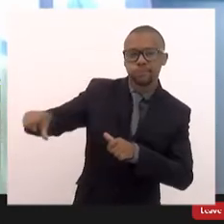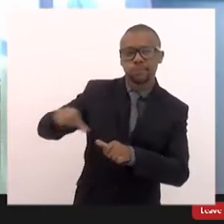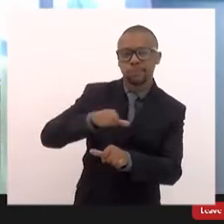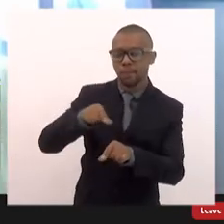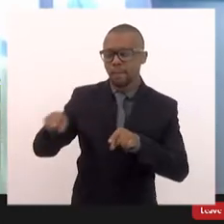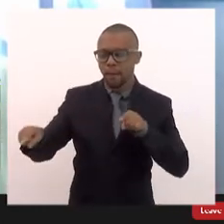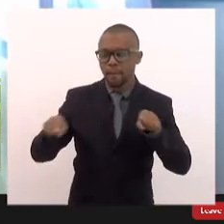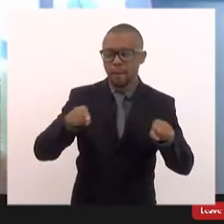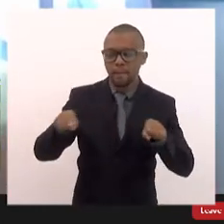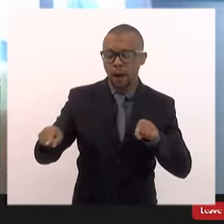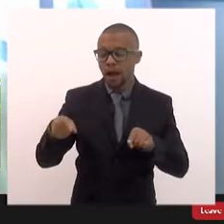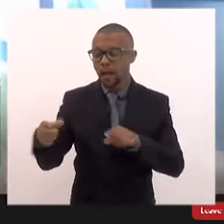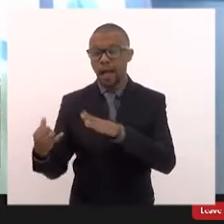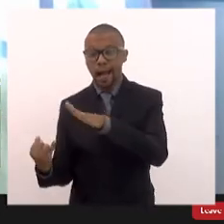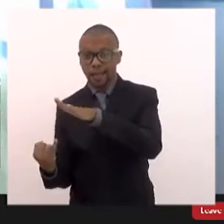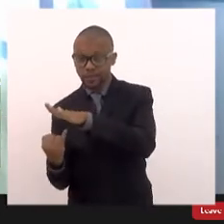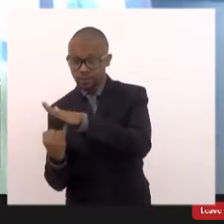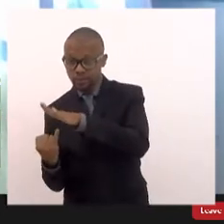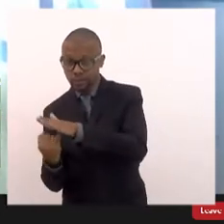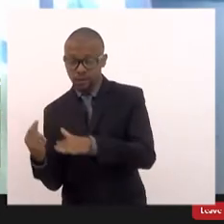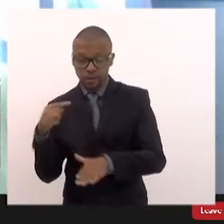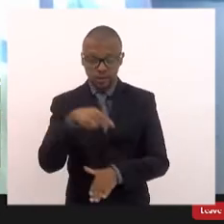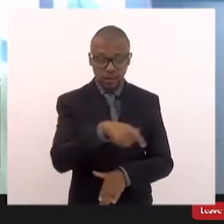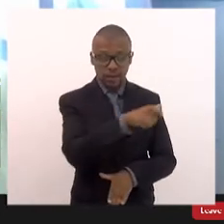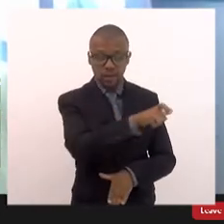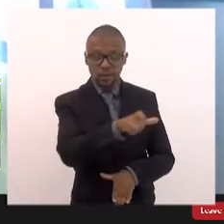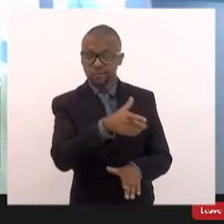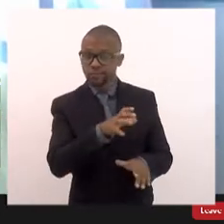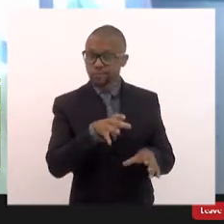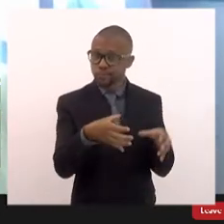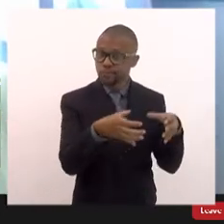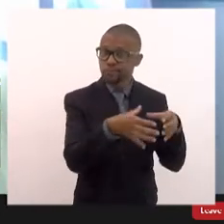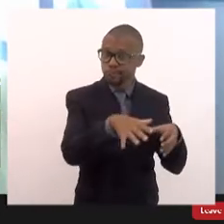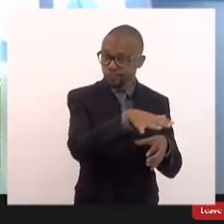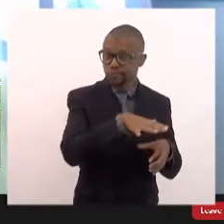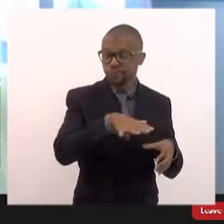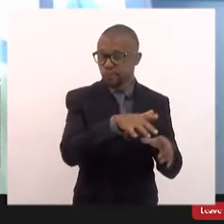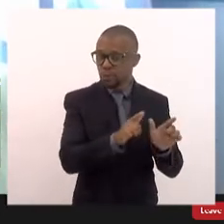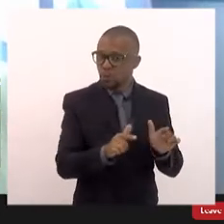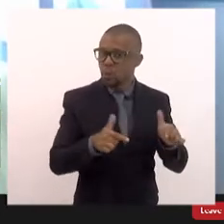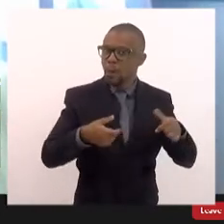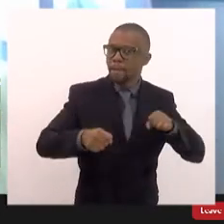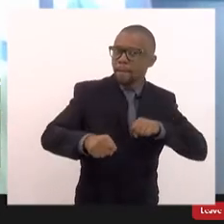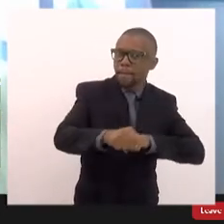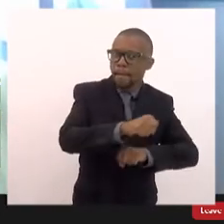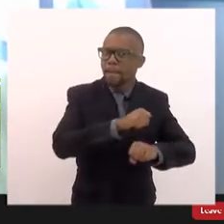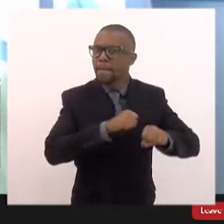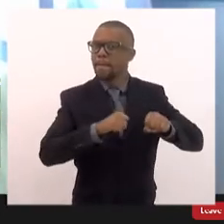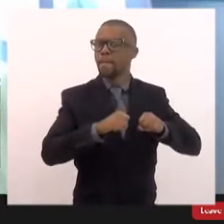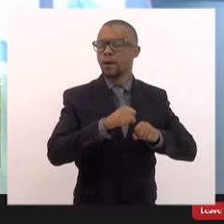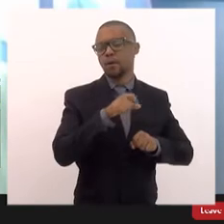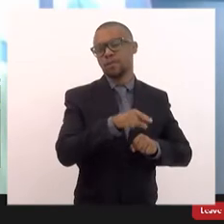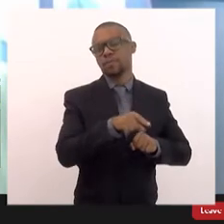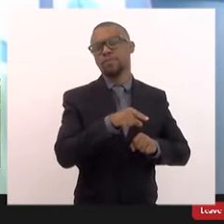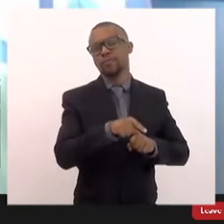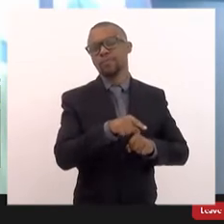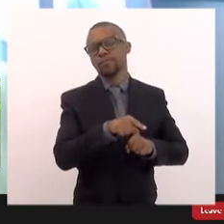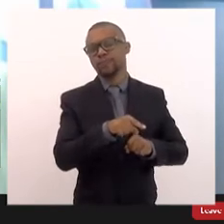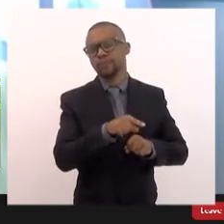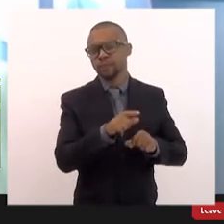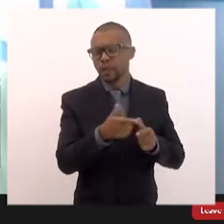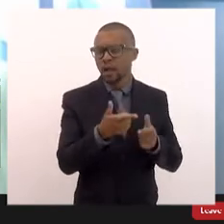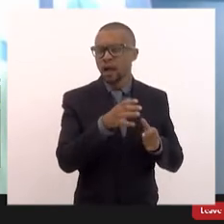as instituições e os ativistas, né,